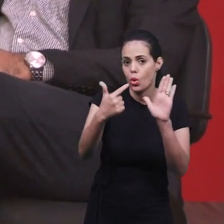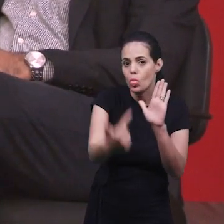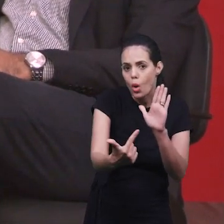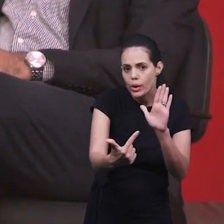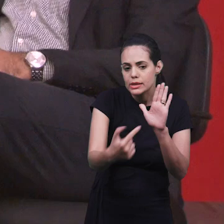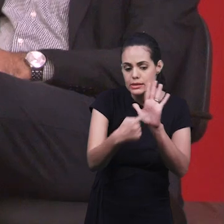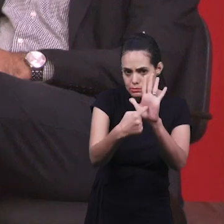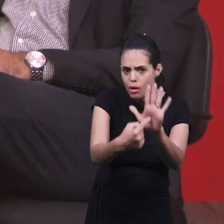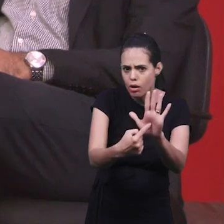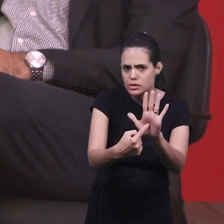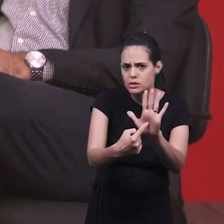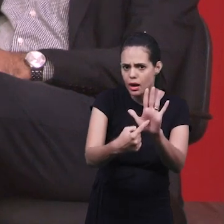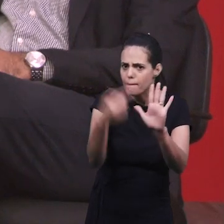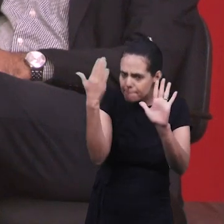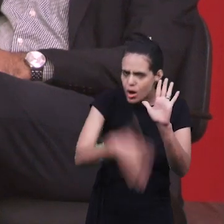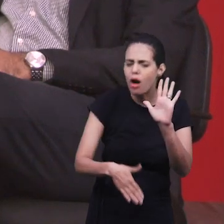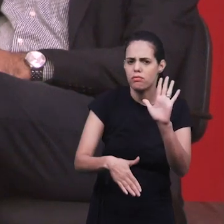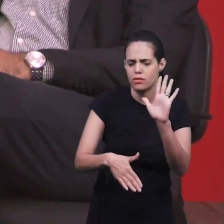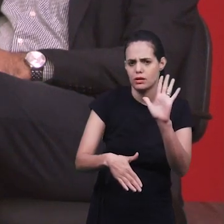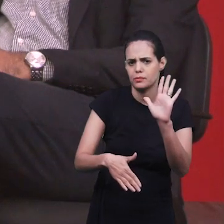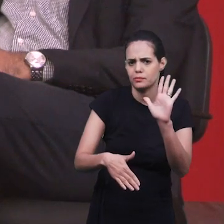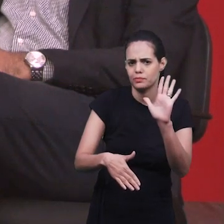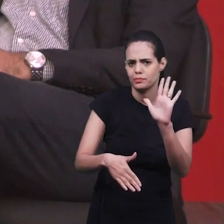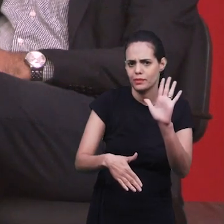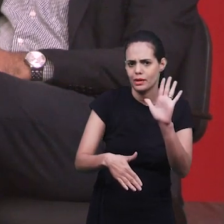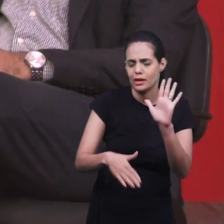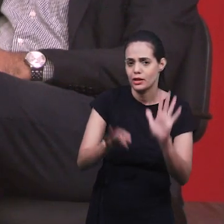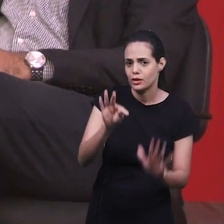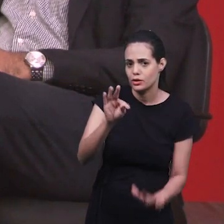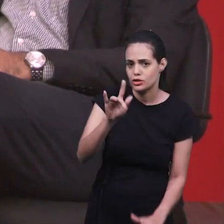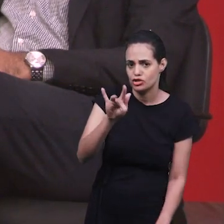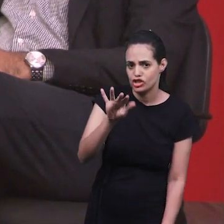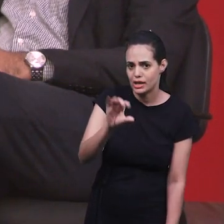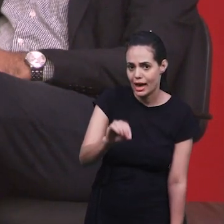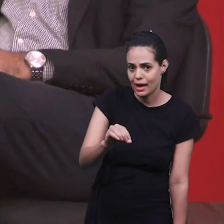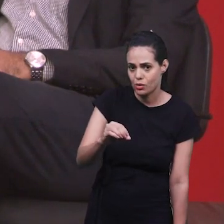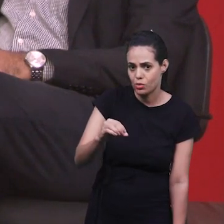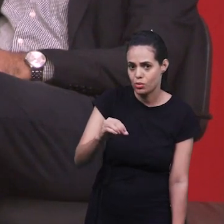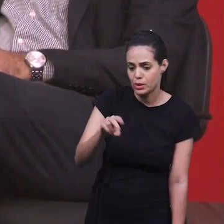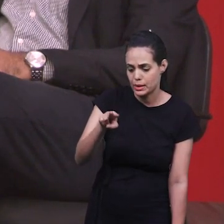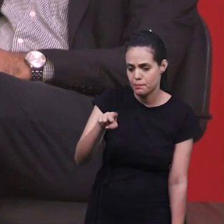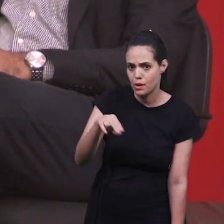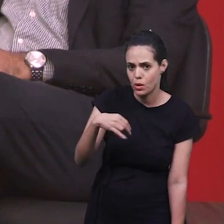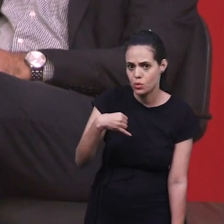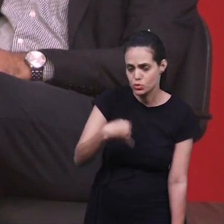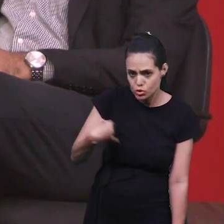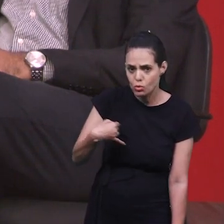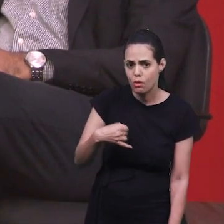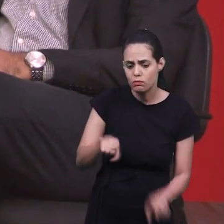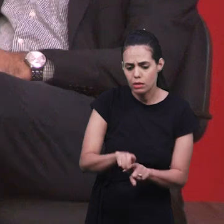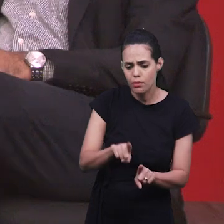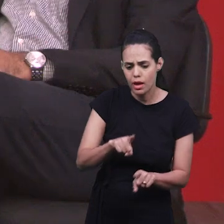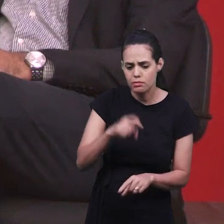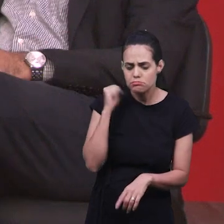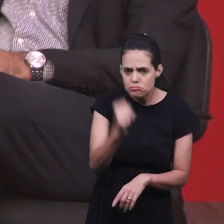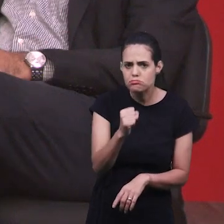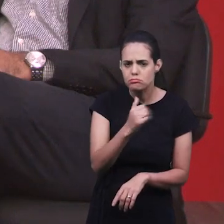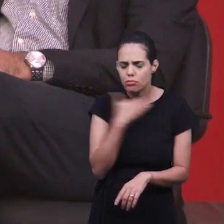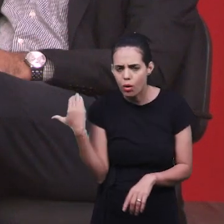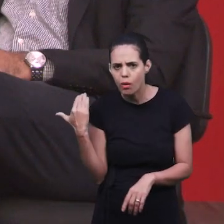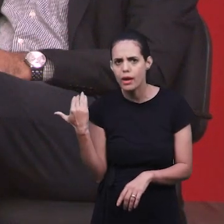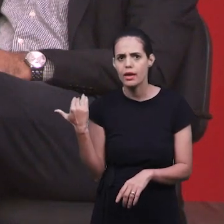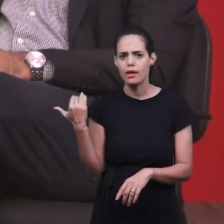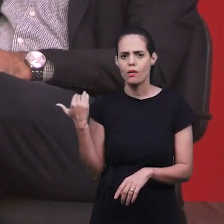12, 2. E o Herodes Agripa morreu em 44 depois de Cristo.